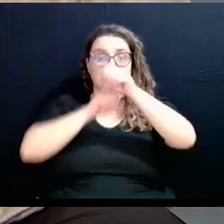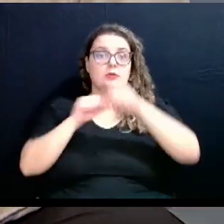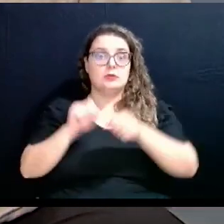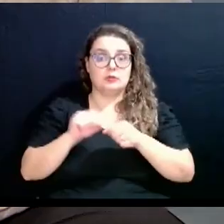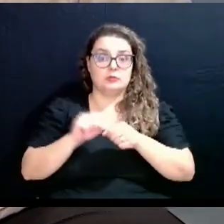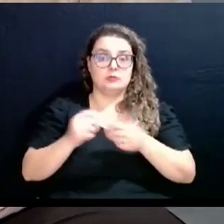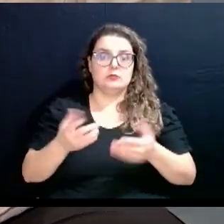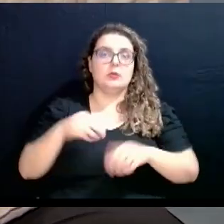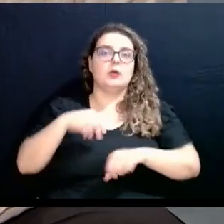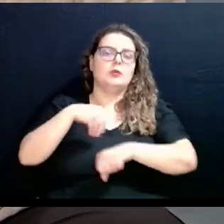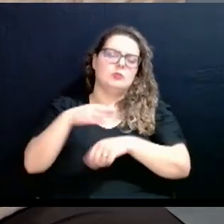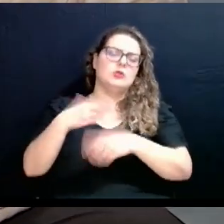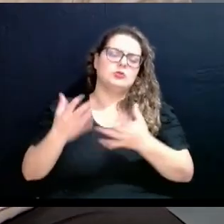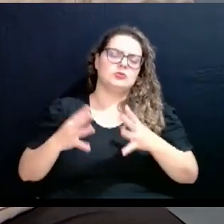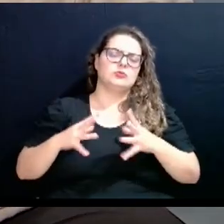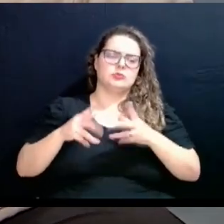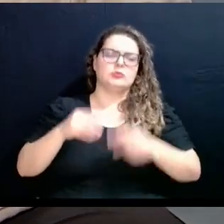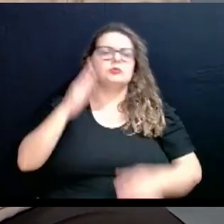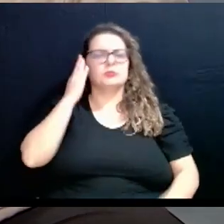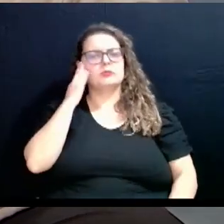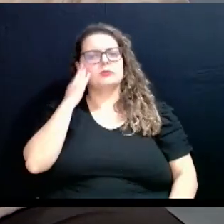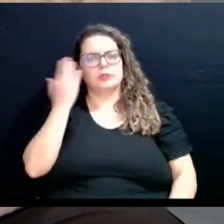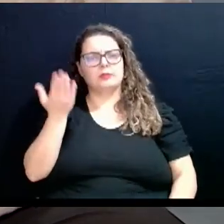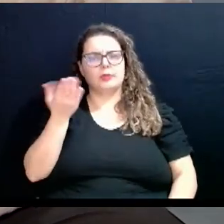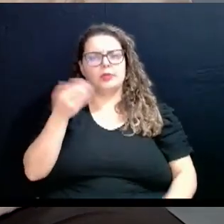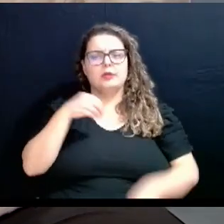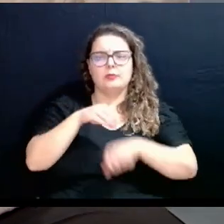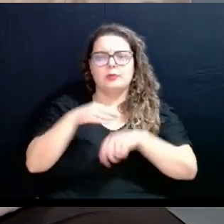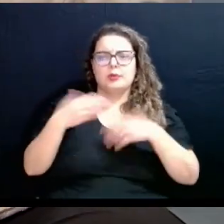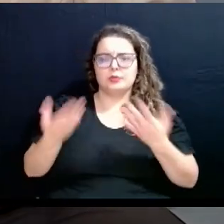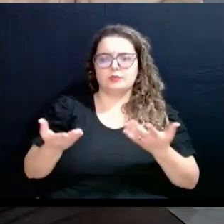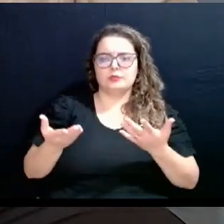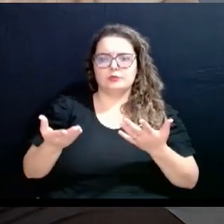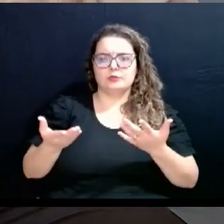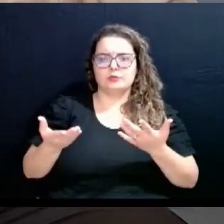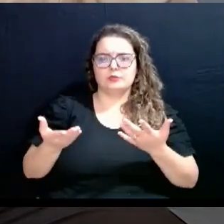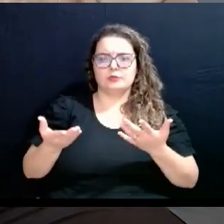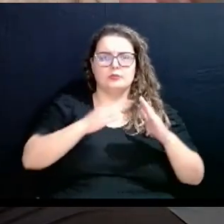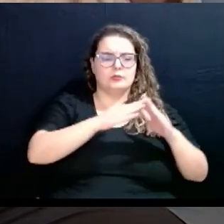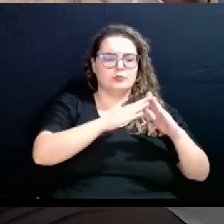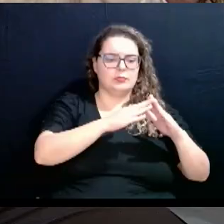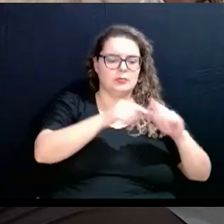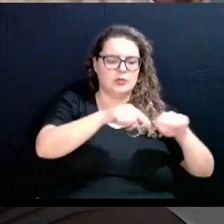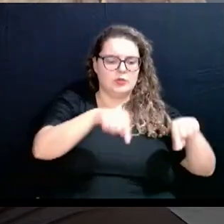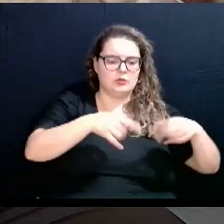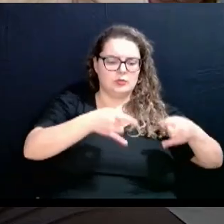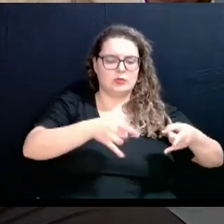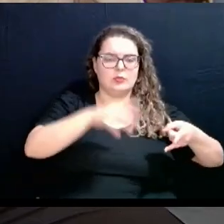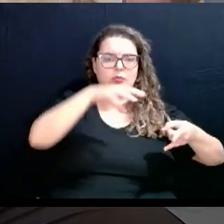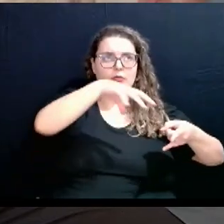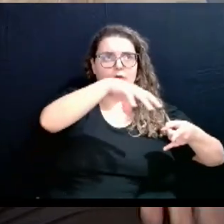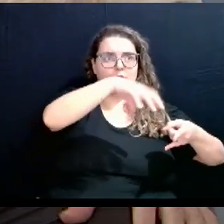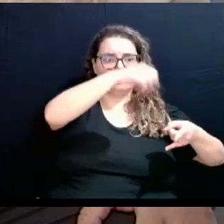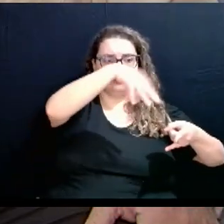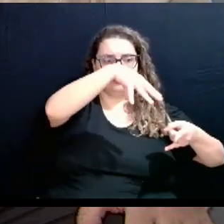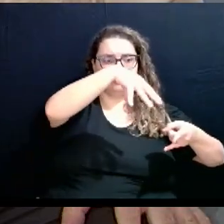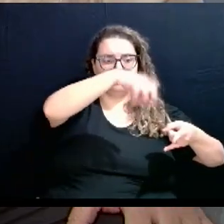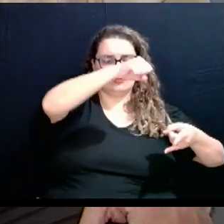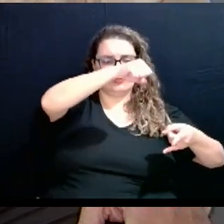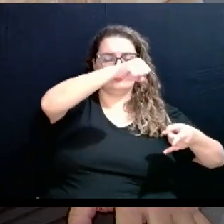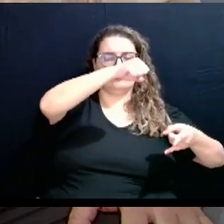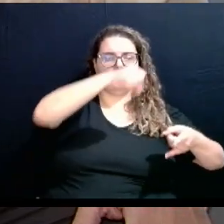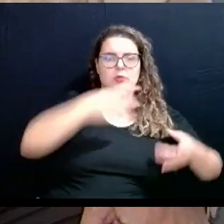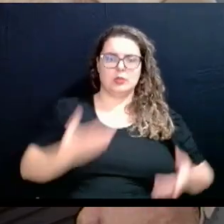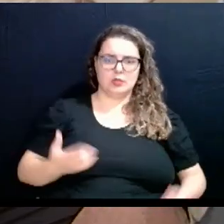aprendi a fazer. Então essa é uma dica que acho que todo mundo sabe, né? É uma dica em que saiu, desliga a luz.